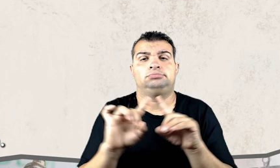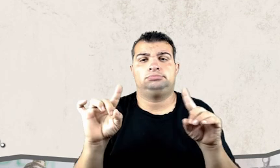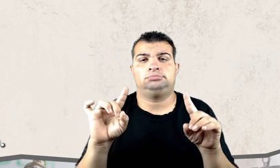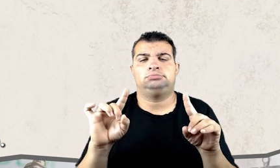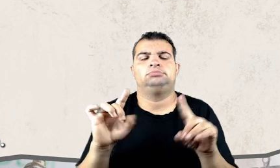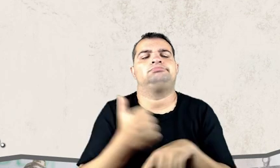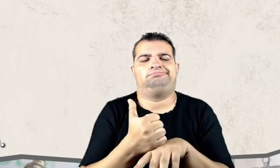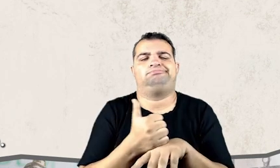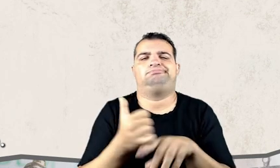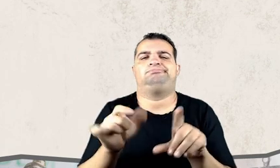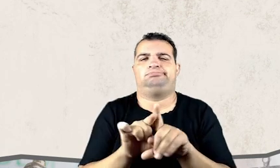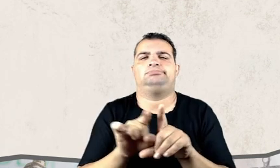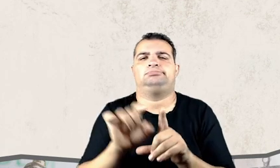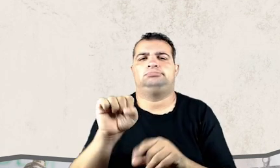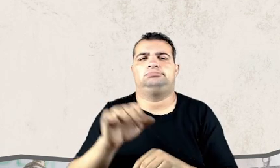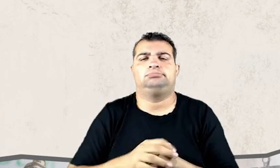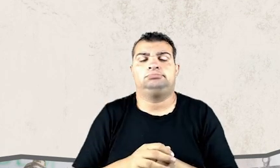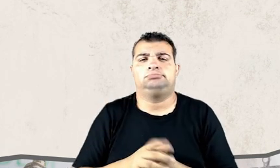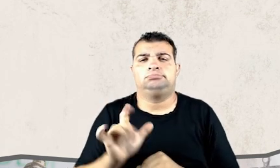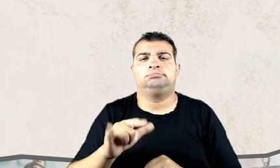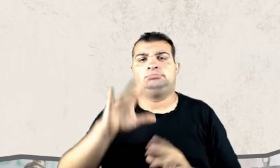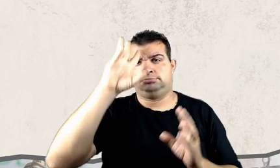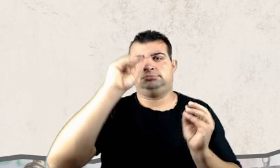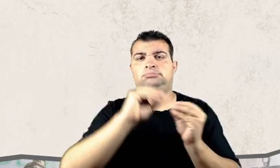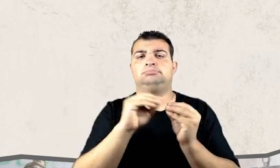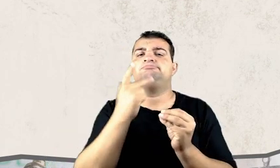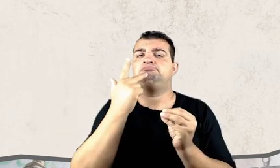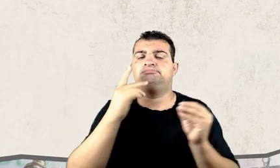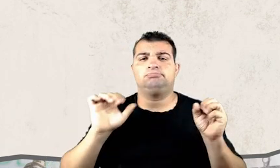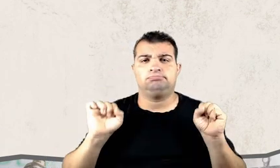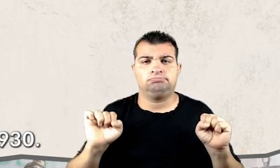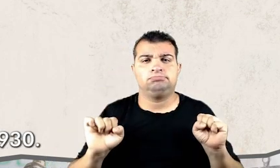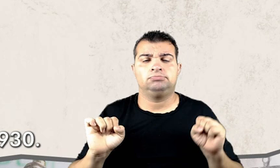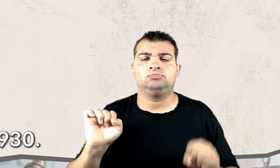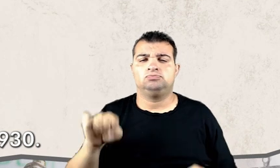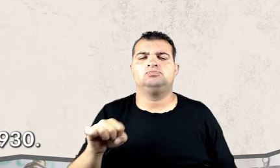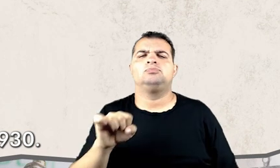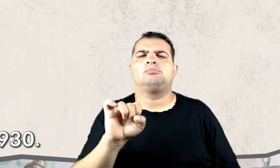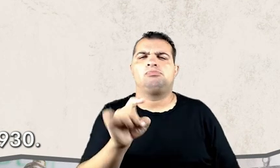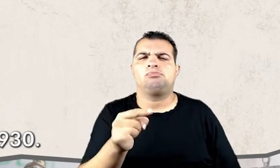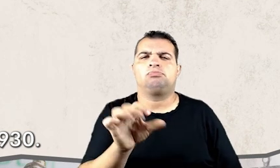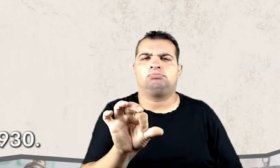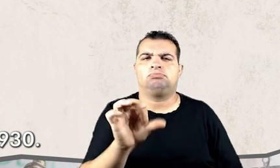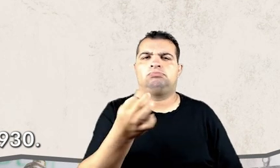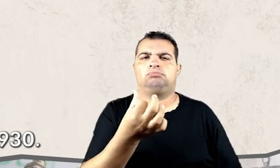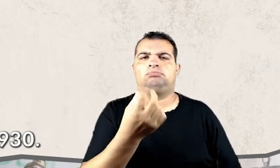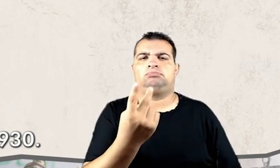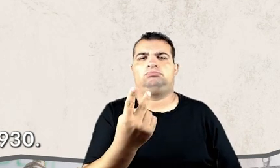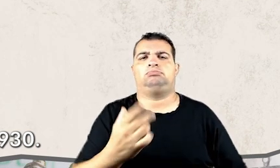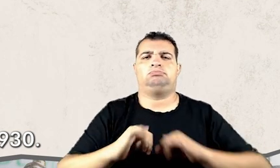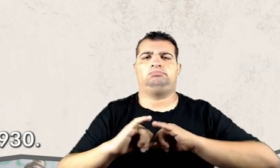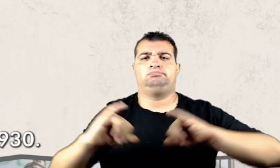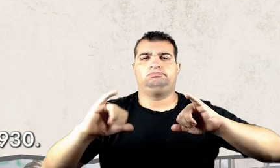mas também uma profissão. Então, de certa maneira, a gente poderia dizer que 62 já